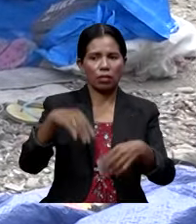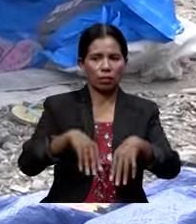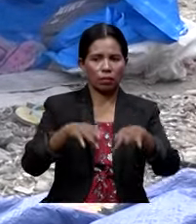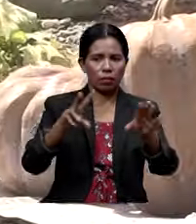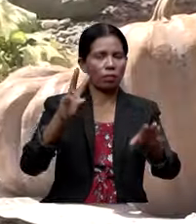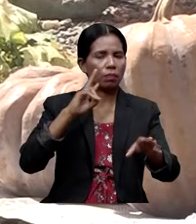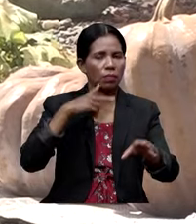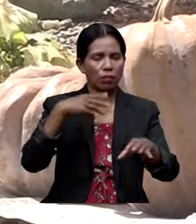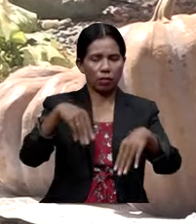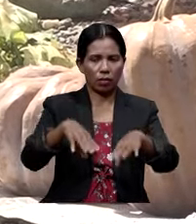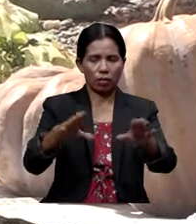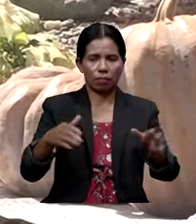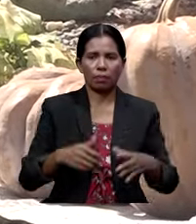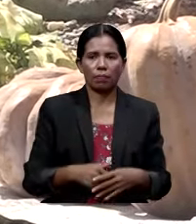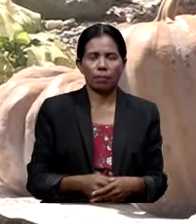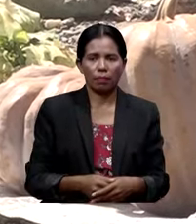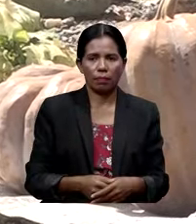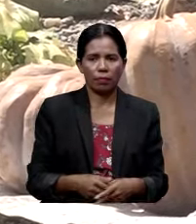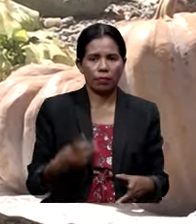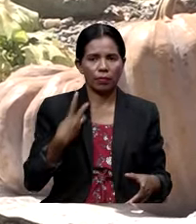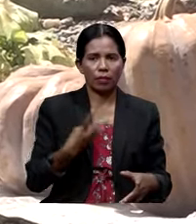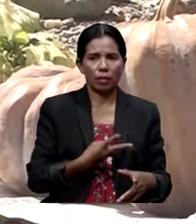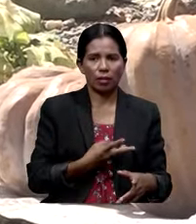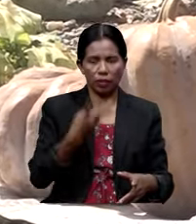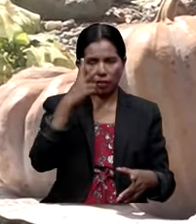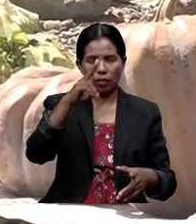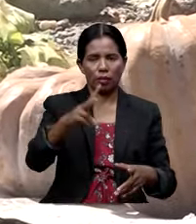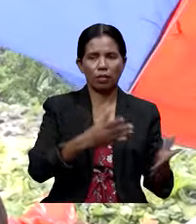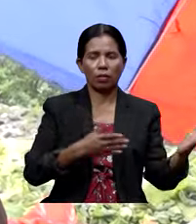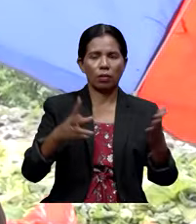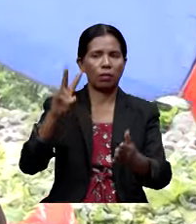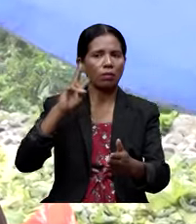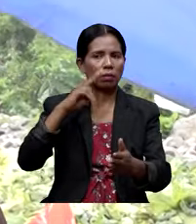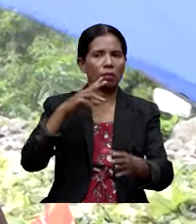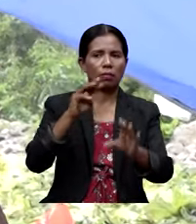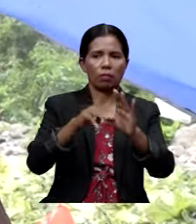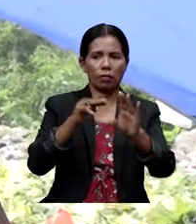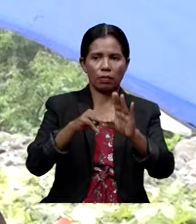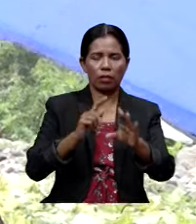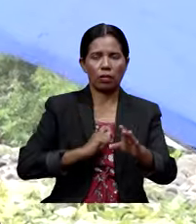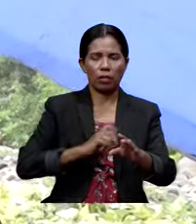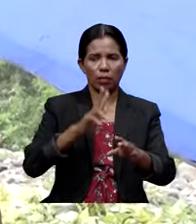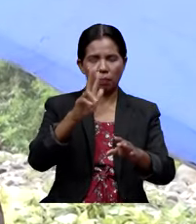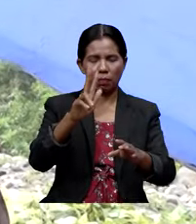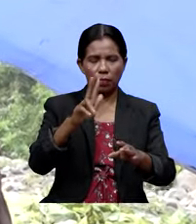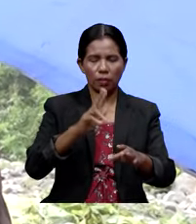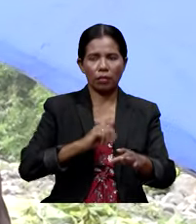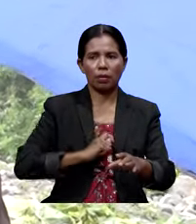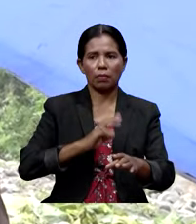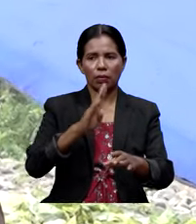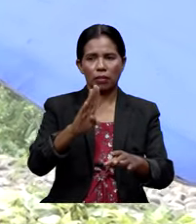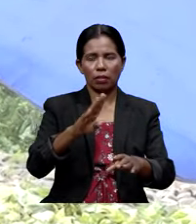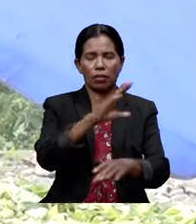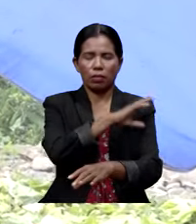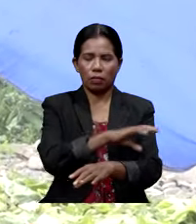modo iharai. Ita agora ni nunca ita bahene. Ita iha luri morta ambele iha mercado ba ita ibe sine bane. Siguran sira halo